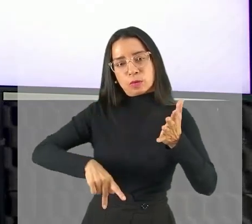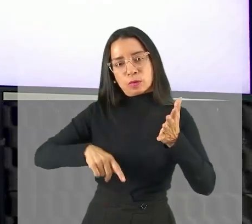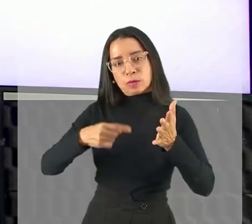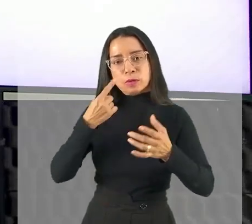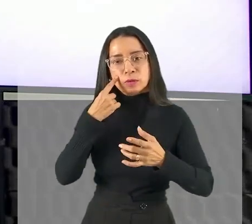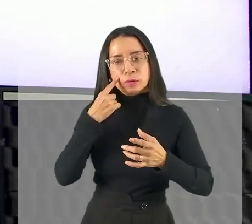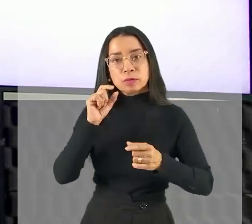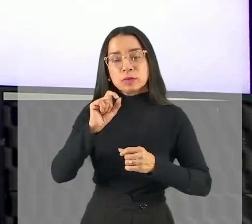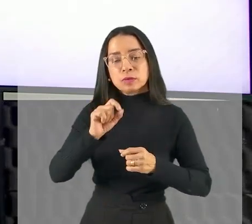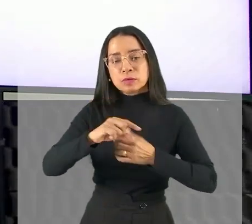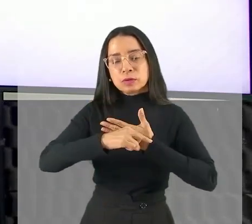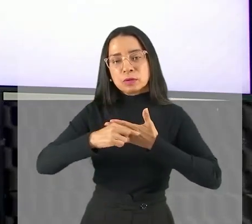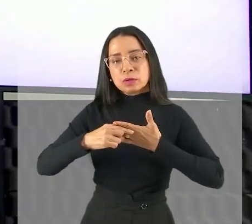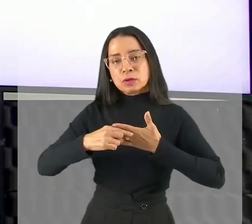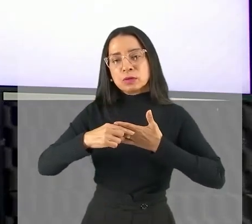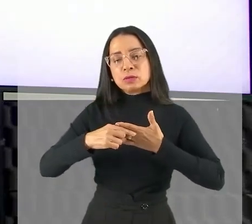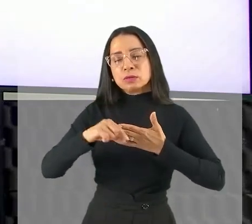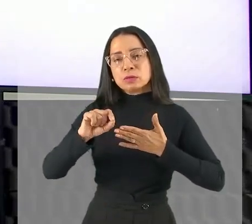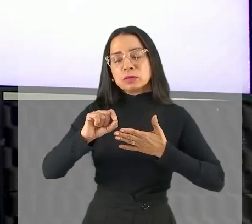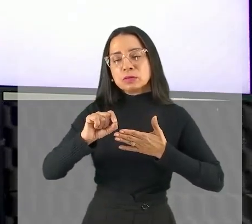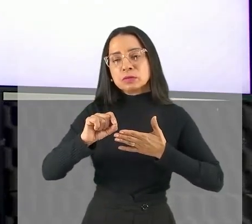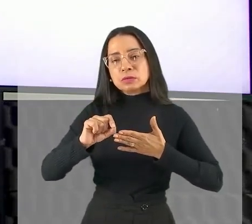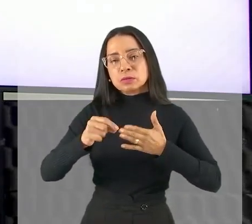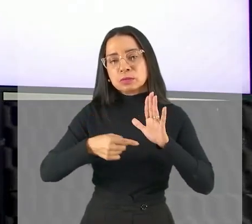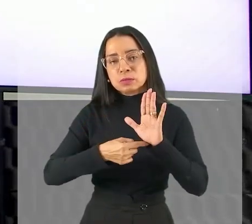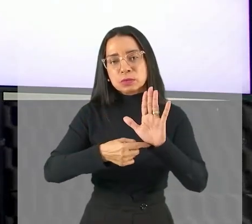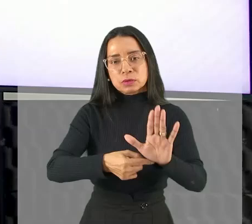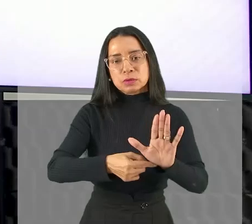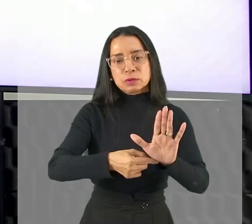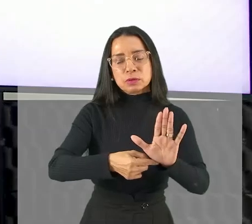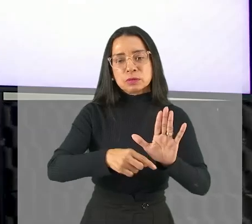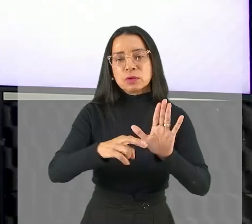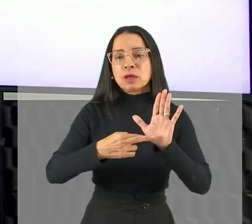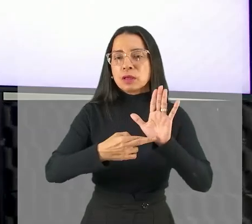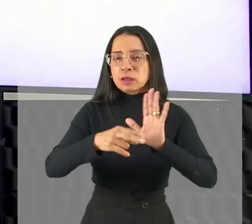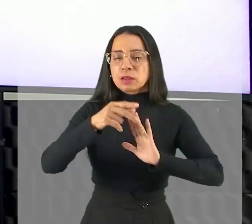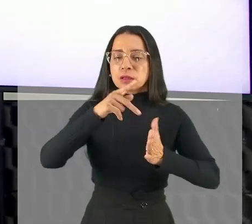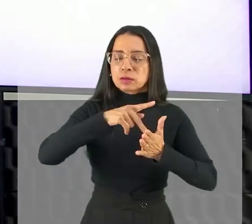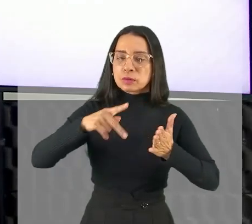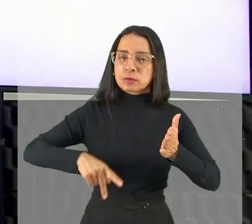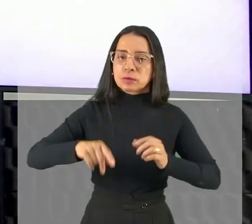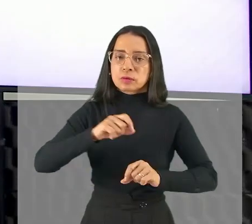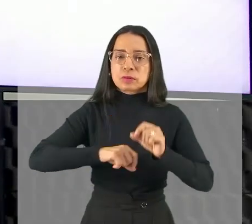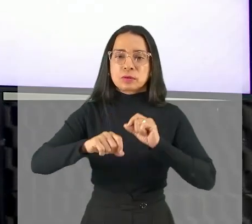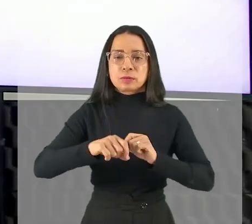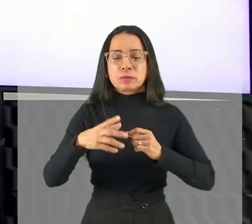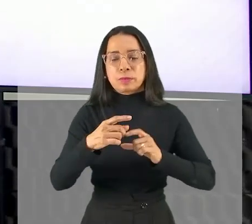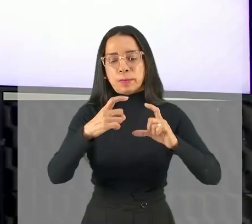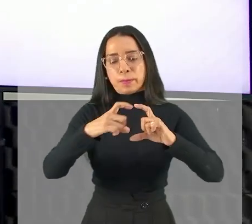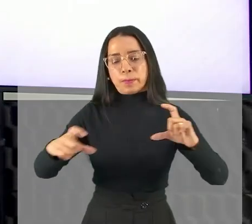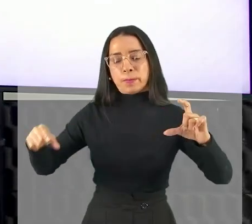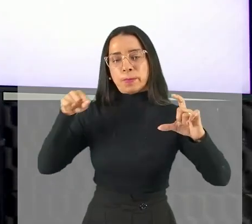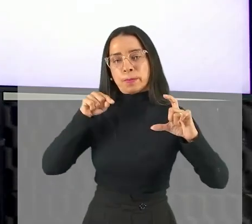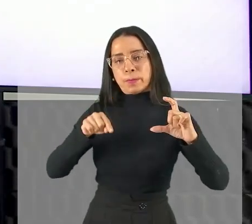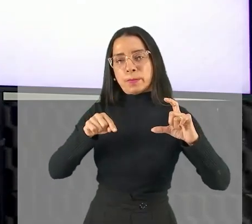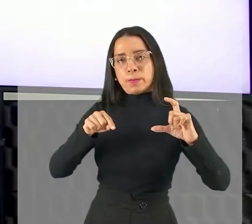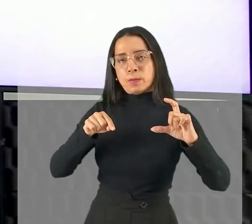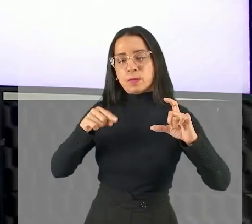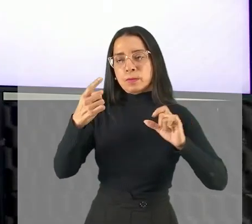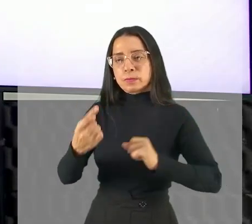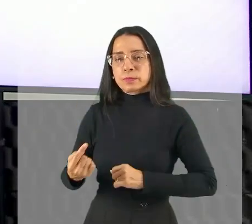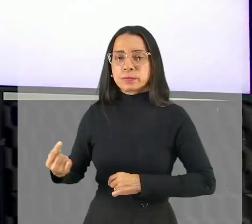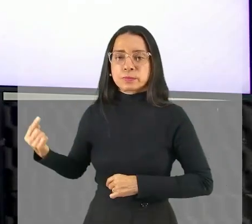ao que está sendo representado nesse poema que a gente acabou de ler. Na perspectiva do romantismo, a representação